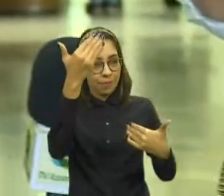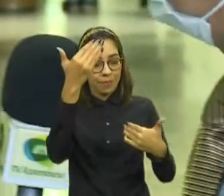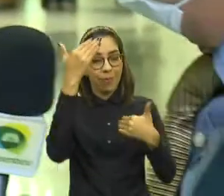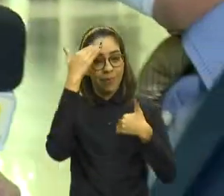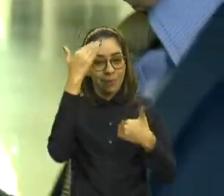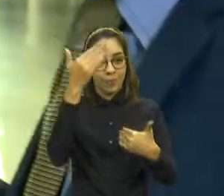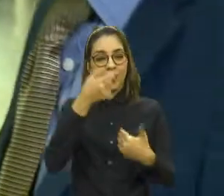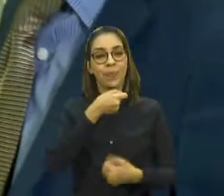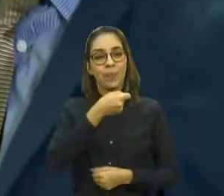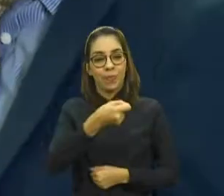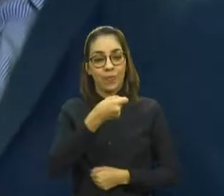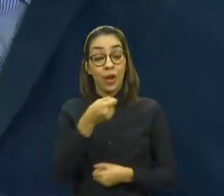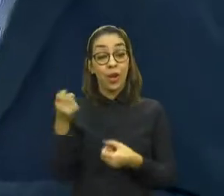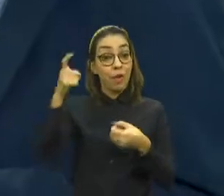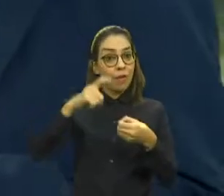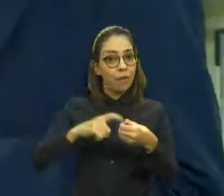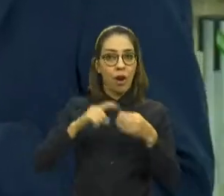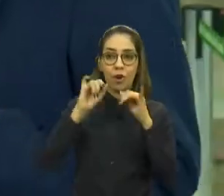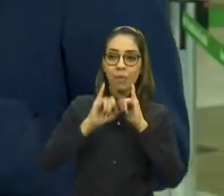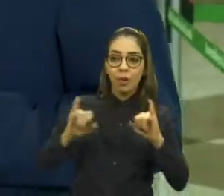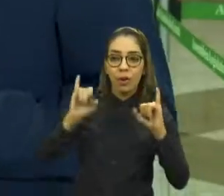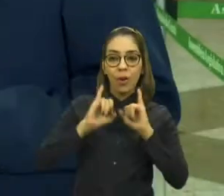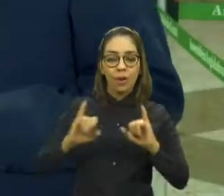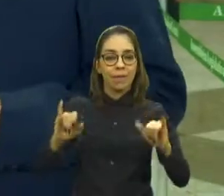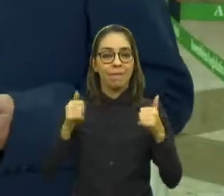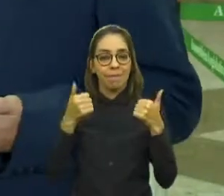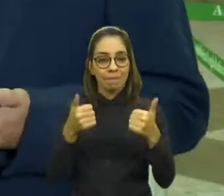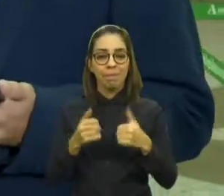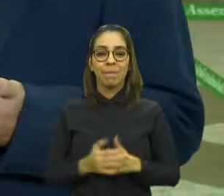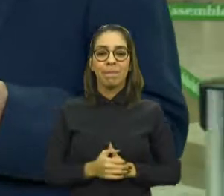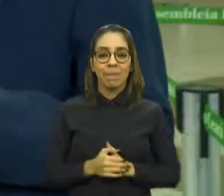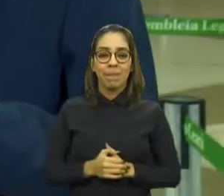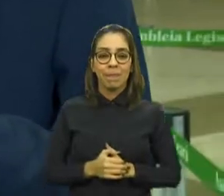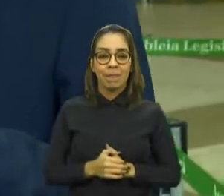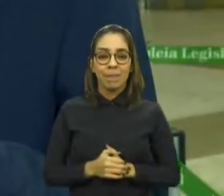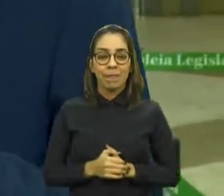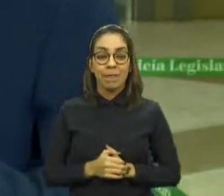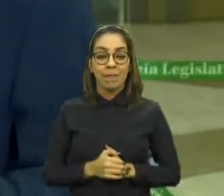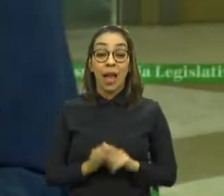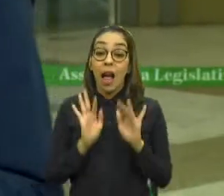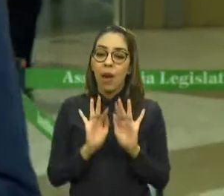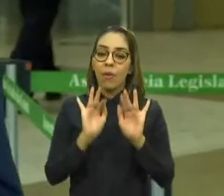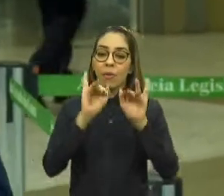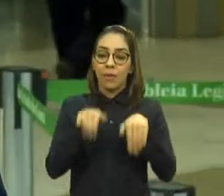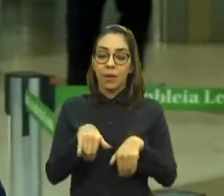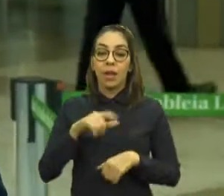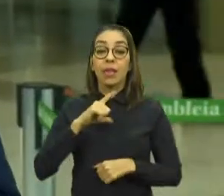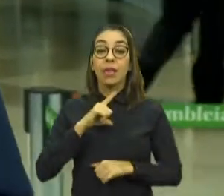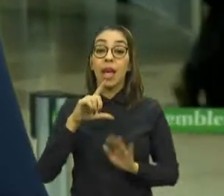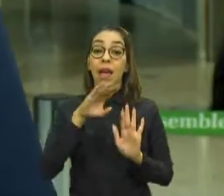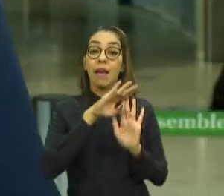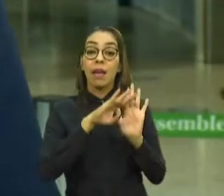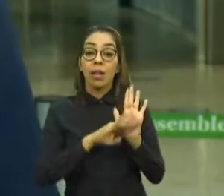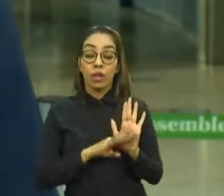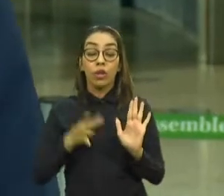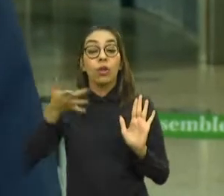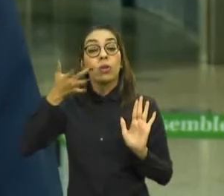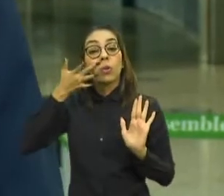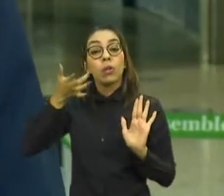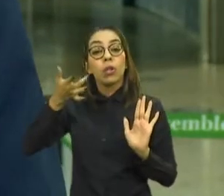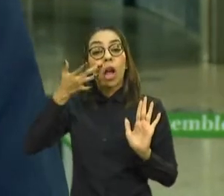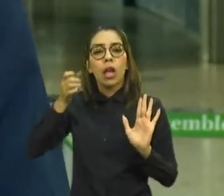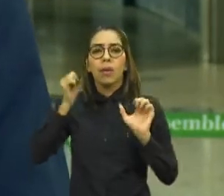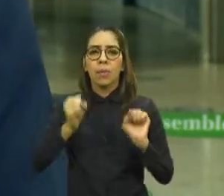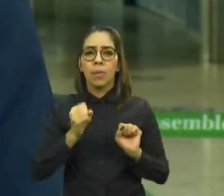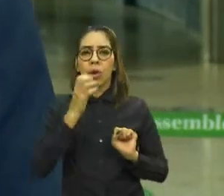Volto sempre com mais notícias, novidades. Nada, eu que agradeço. Olha, para encerrar, Tiago, eu vou dar aqui a lista dos espetáculos que vocês poderão ter